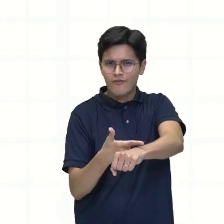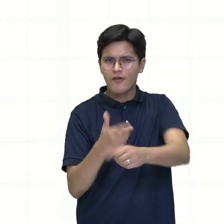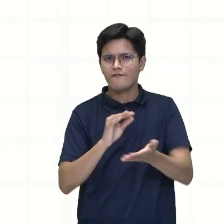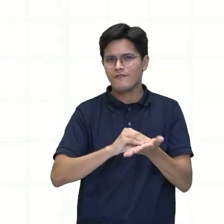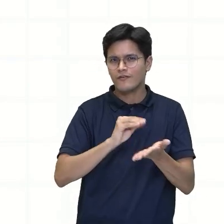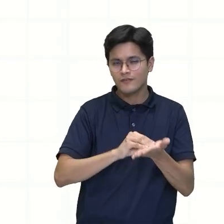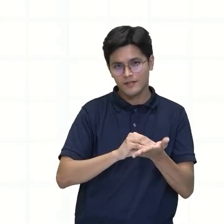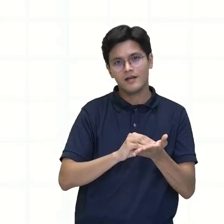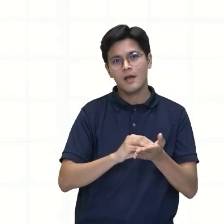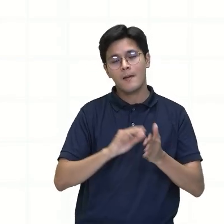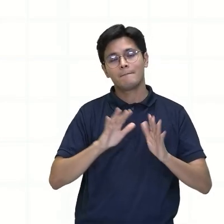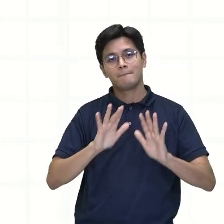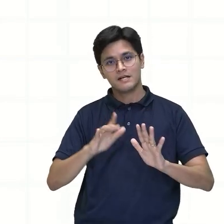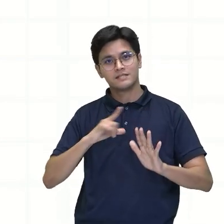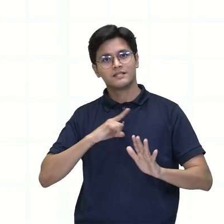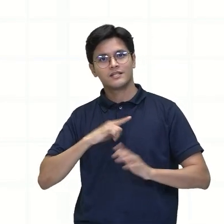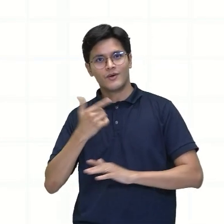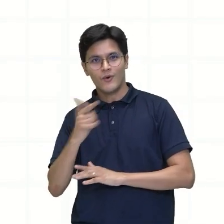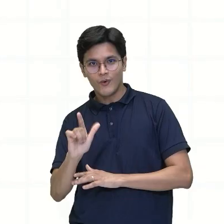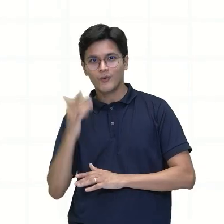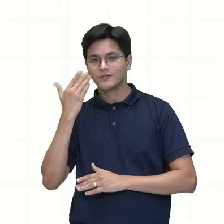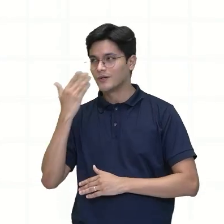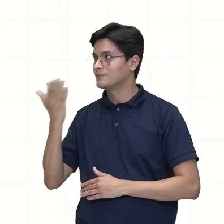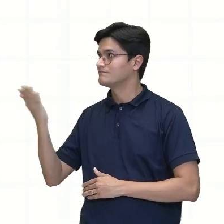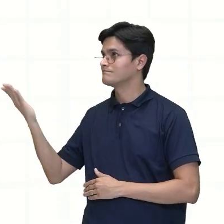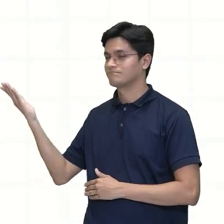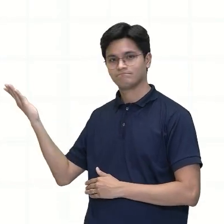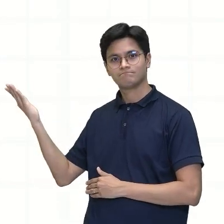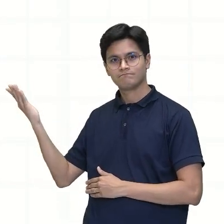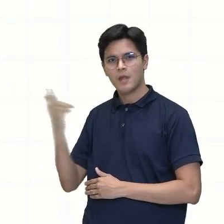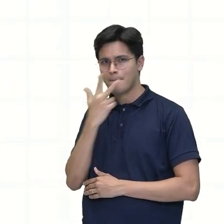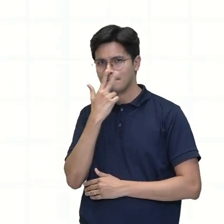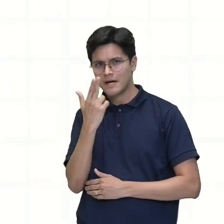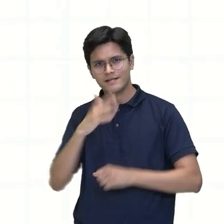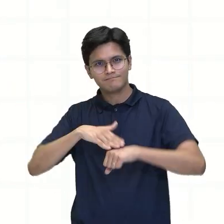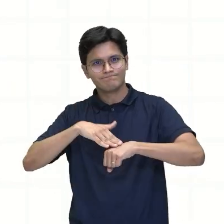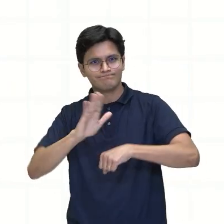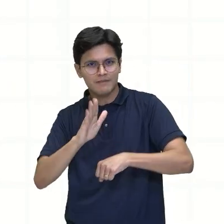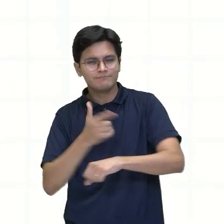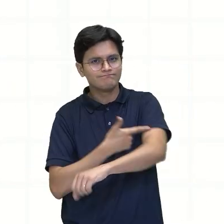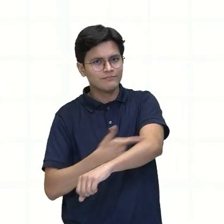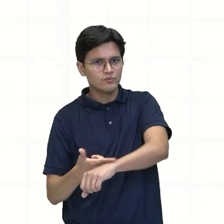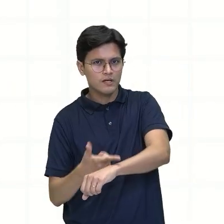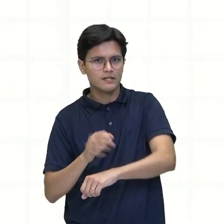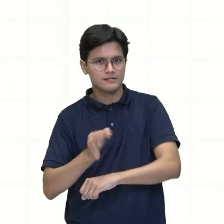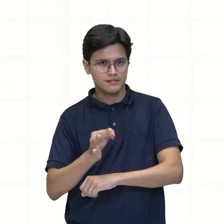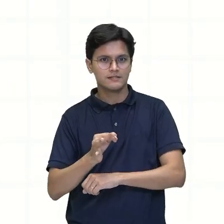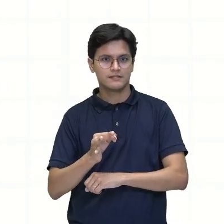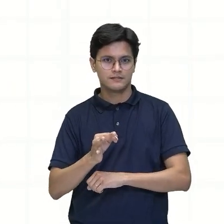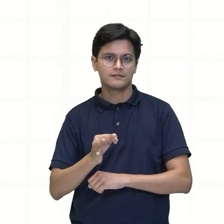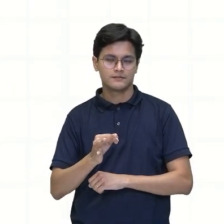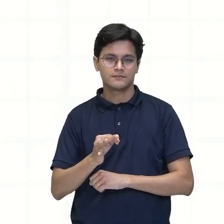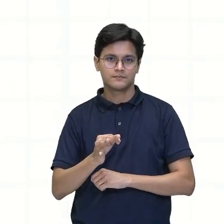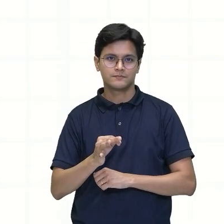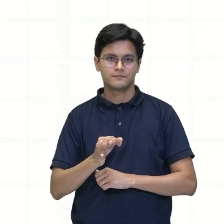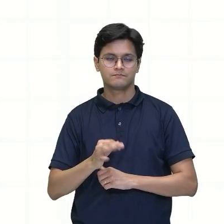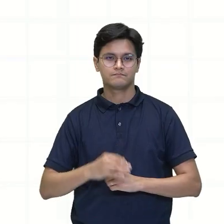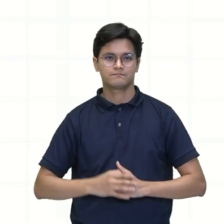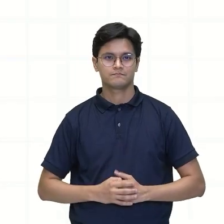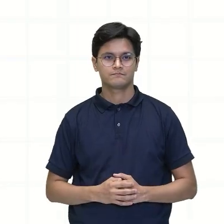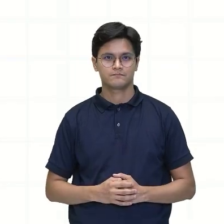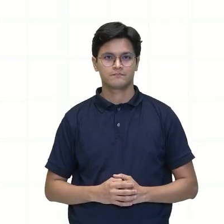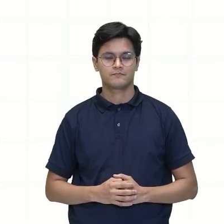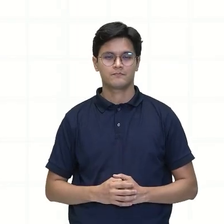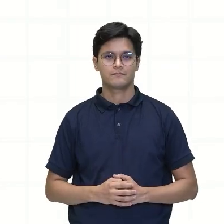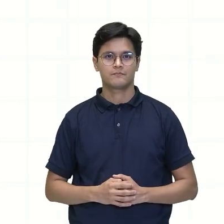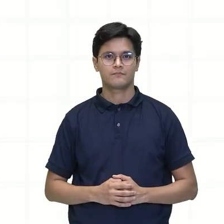dizendo assim, eu quero uma pizza de pepperoni. Ou a forma mais educada, can I have a pepperoni pizza, please? Eu